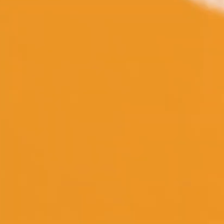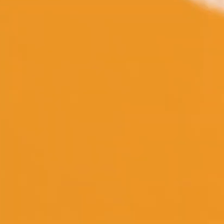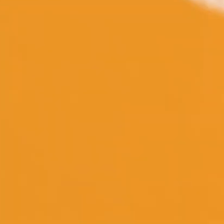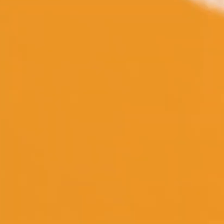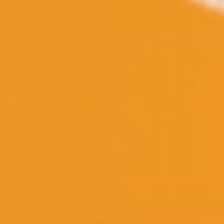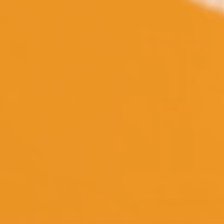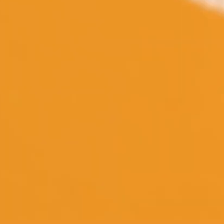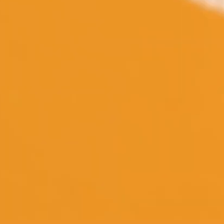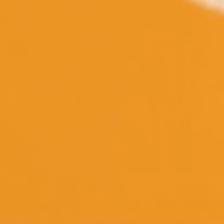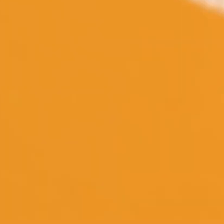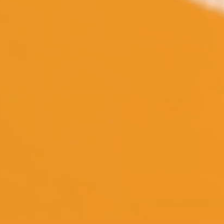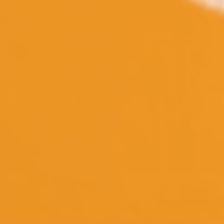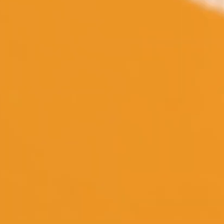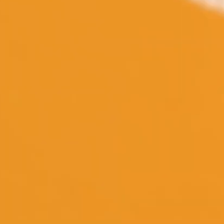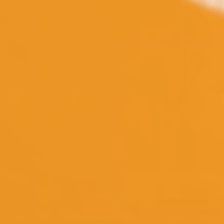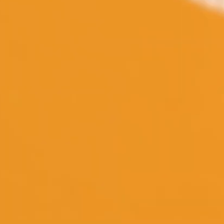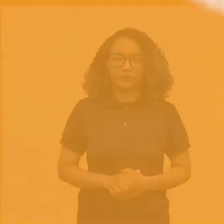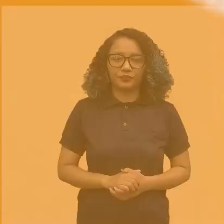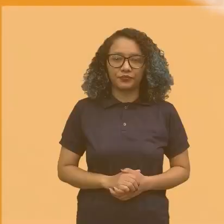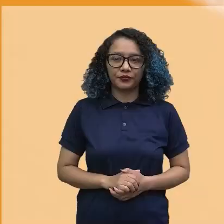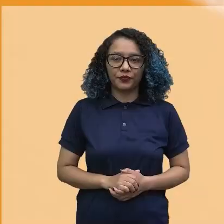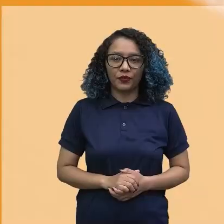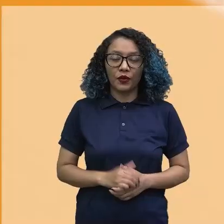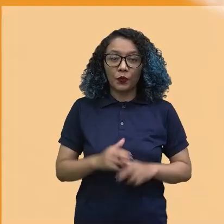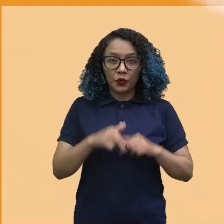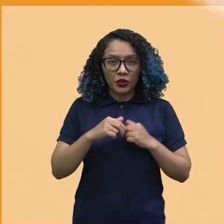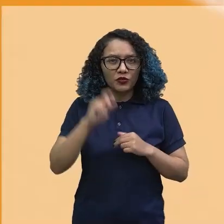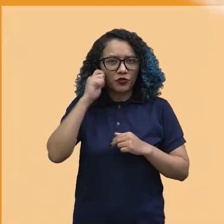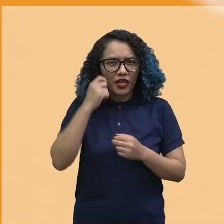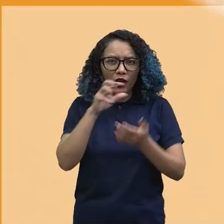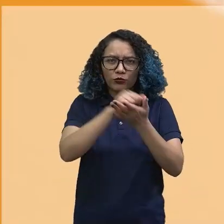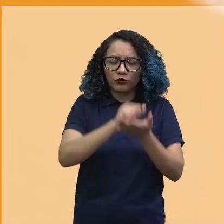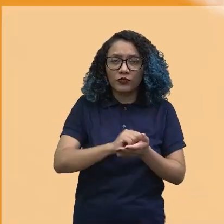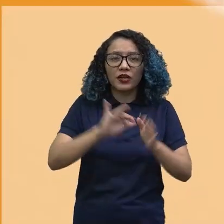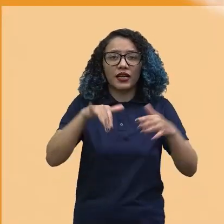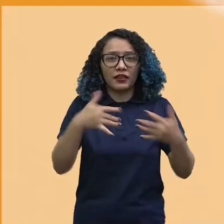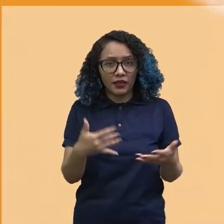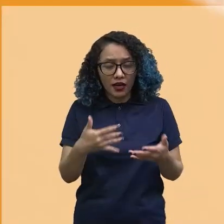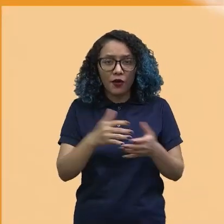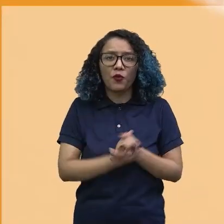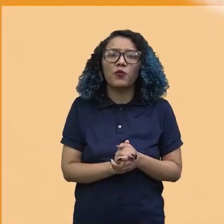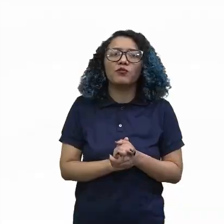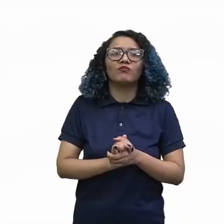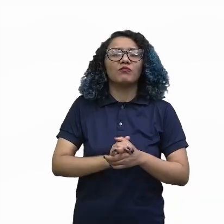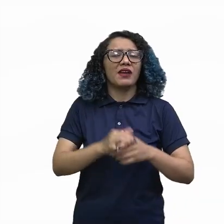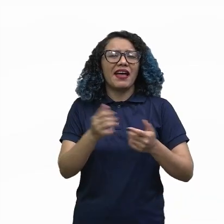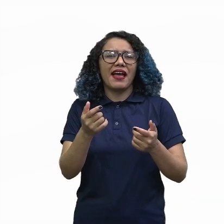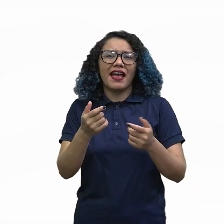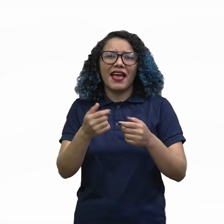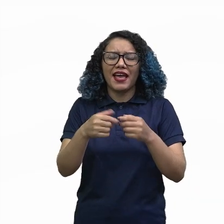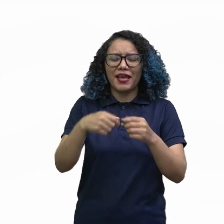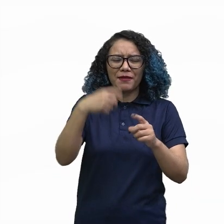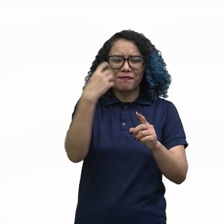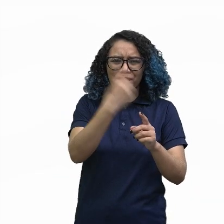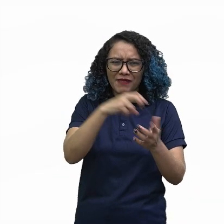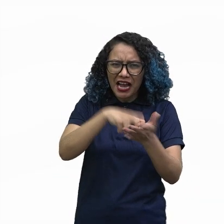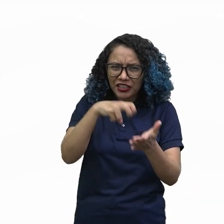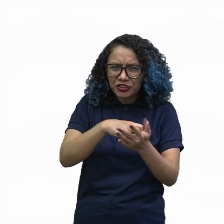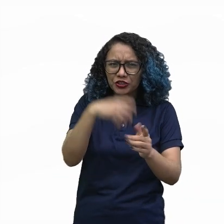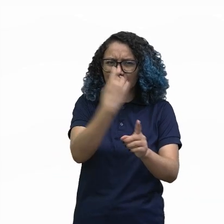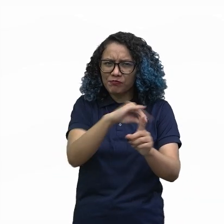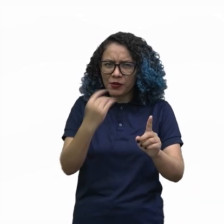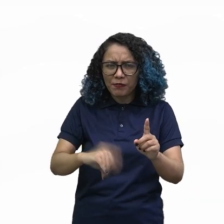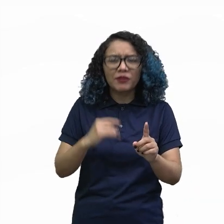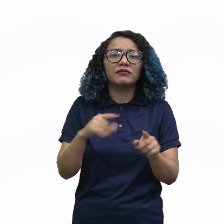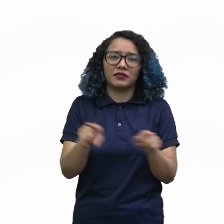elas vão ser inseridas também na Marinha, certo? Então, qual foi o estopim da revolta? A